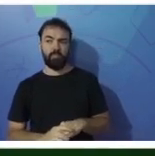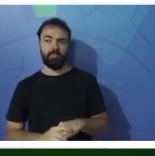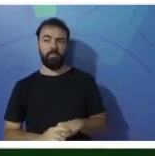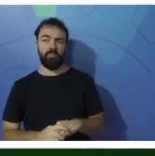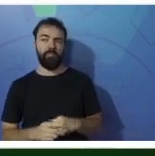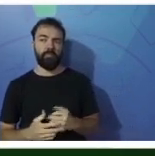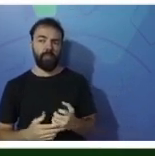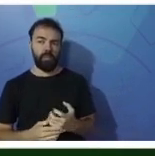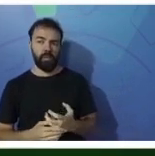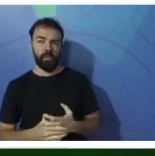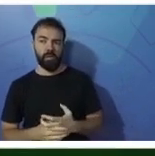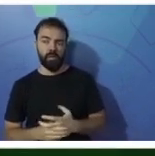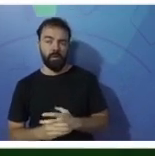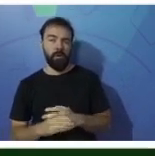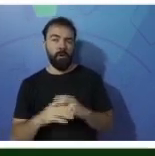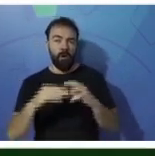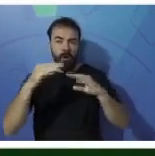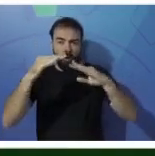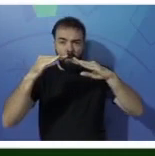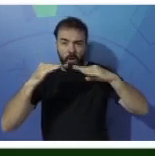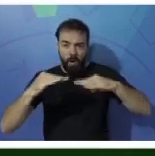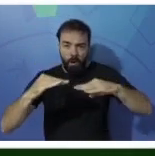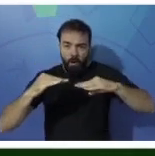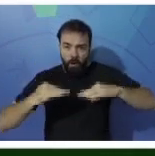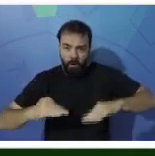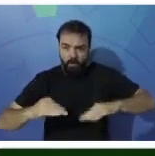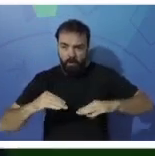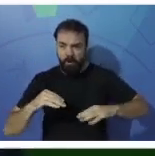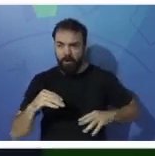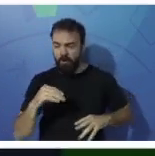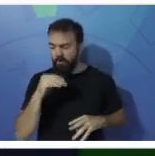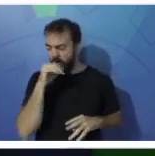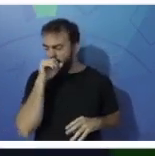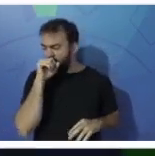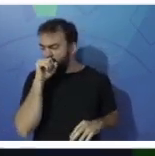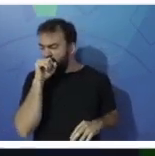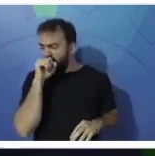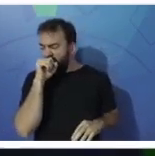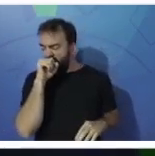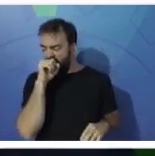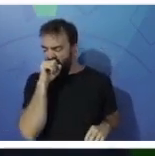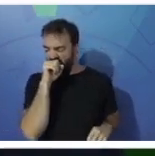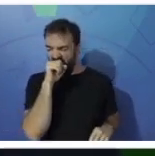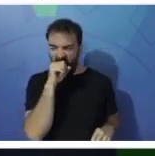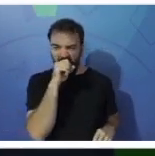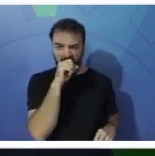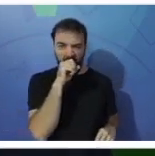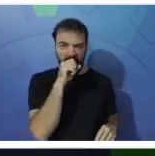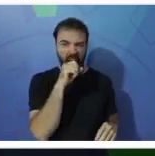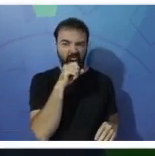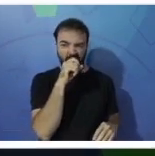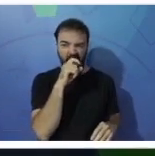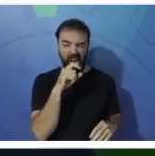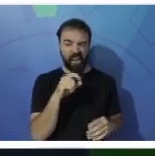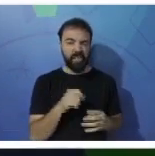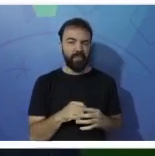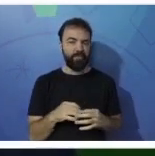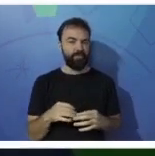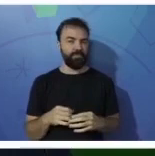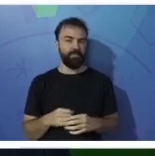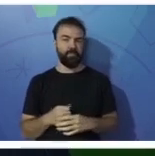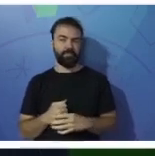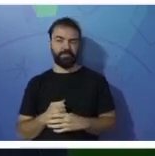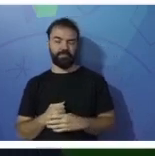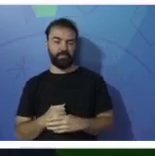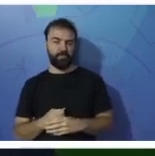do assunto, começo, meio e fim, porque já pensou você escrever uma carta para uma pessoa e ela não entender o assunto, não entender